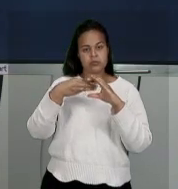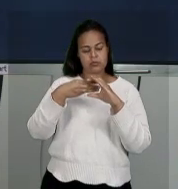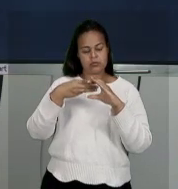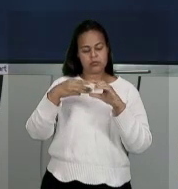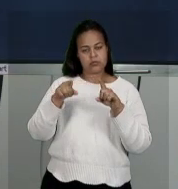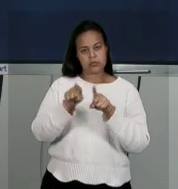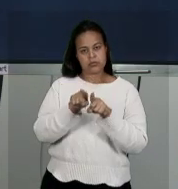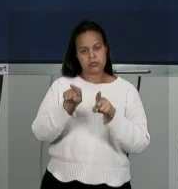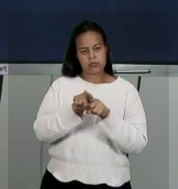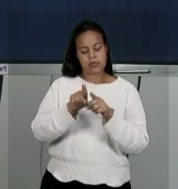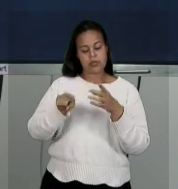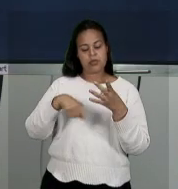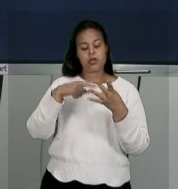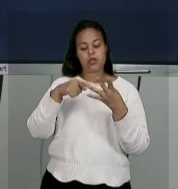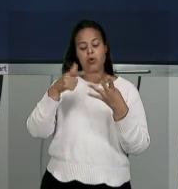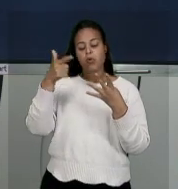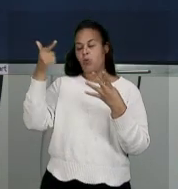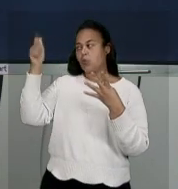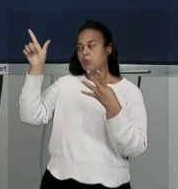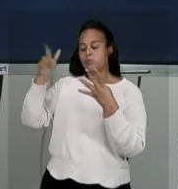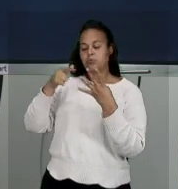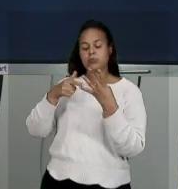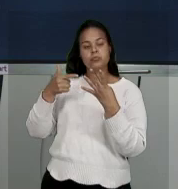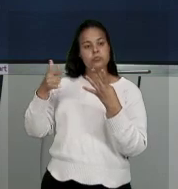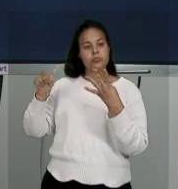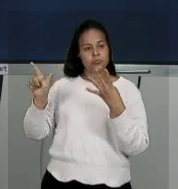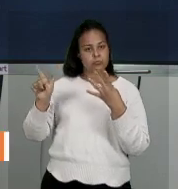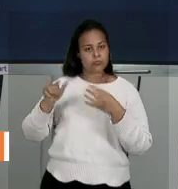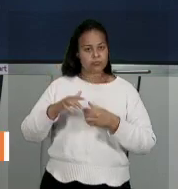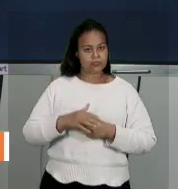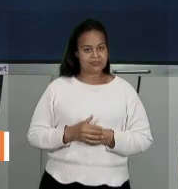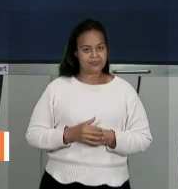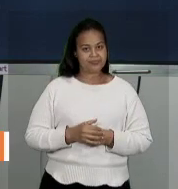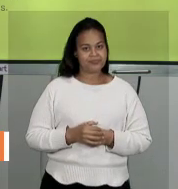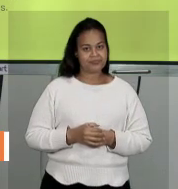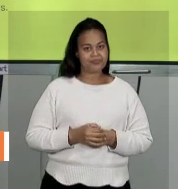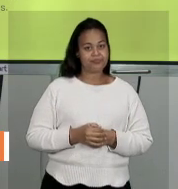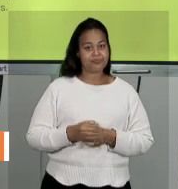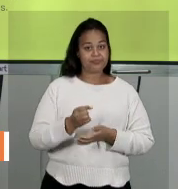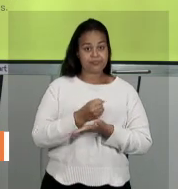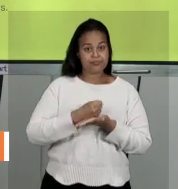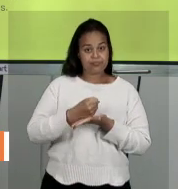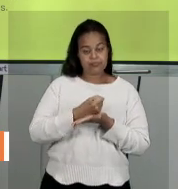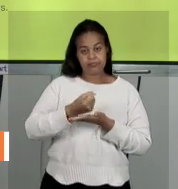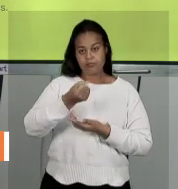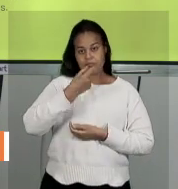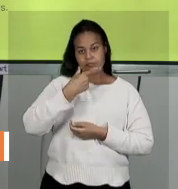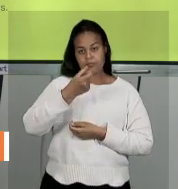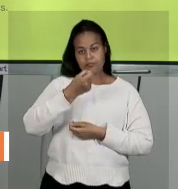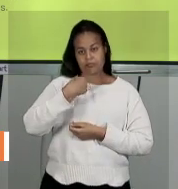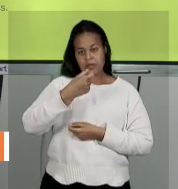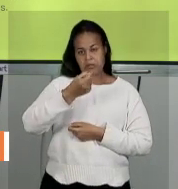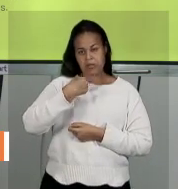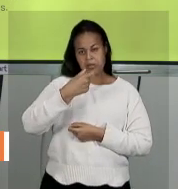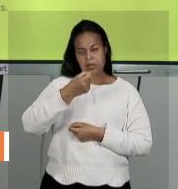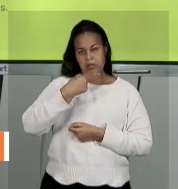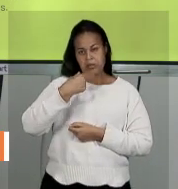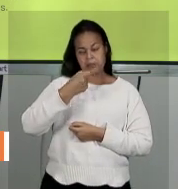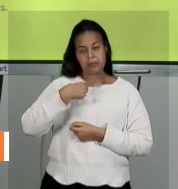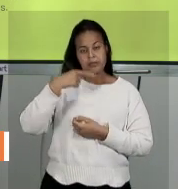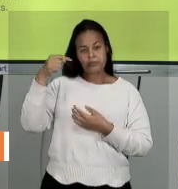Qual que é a diferença entre fármaco, medicamento e drogas? Os remédios